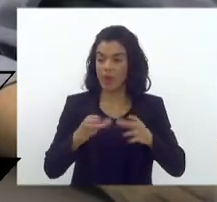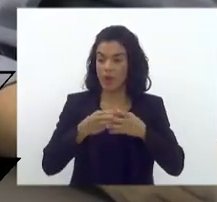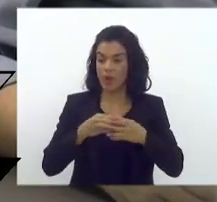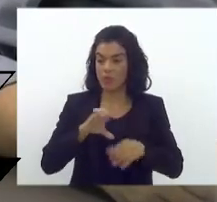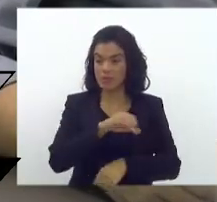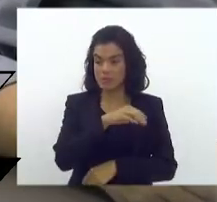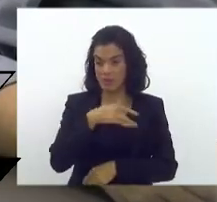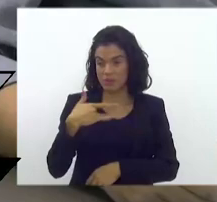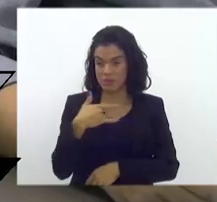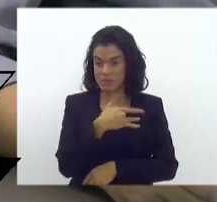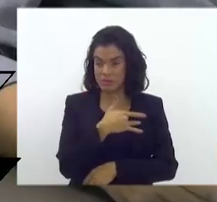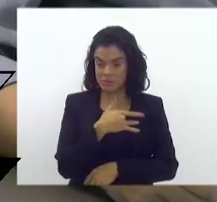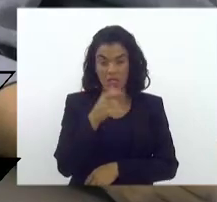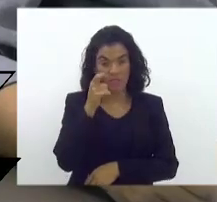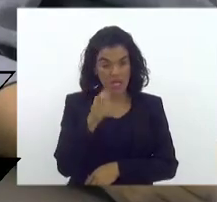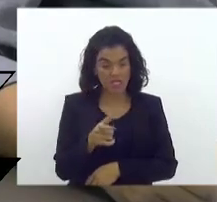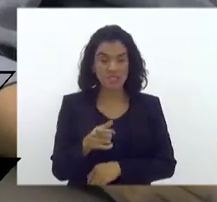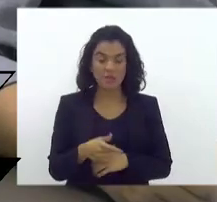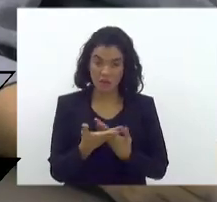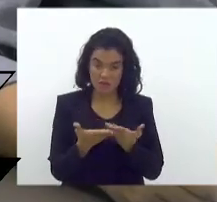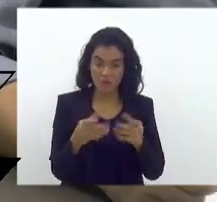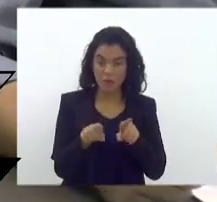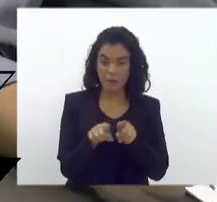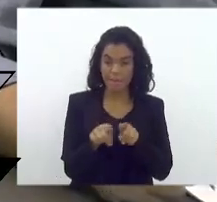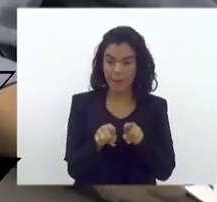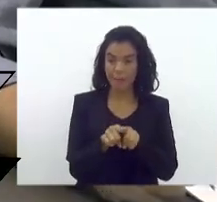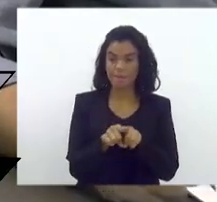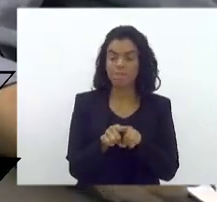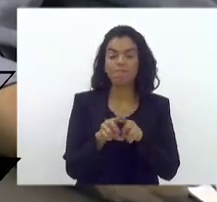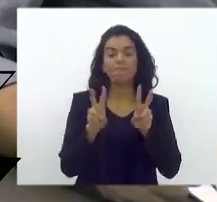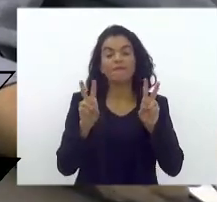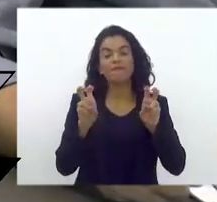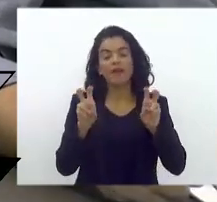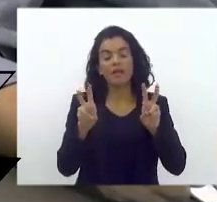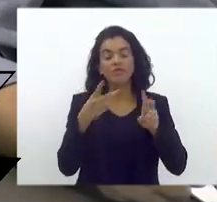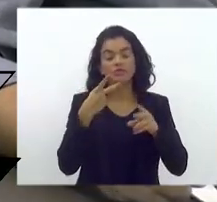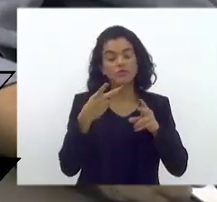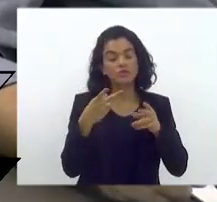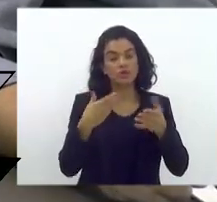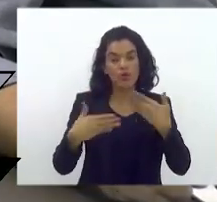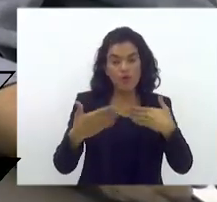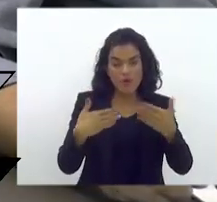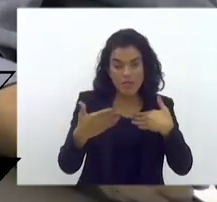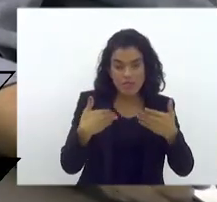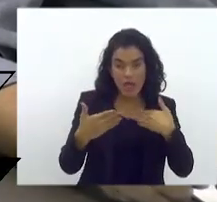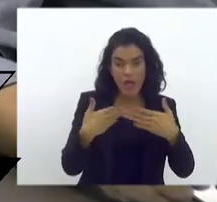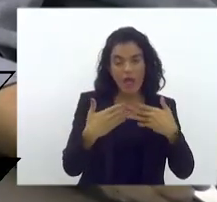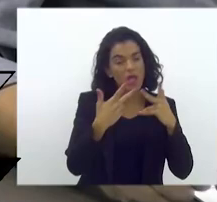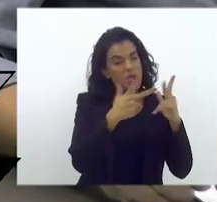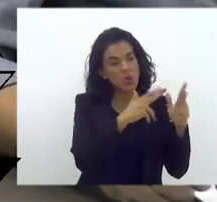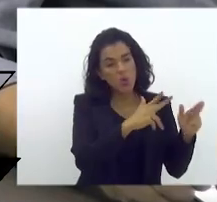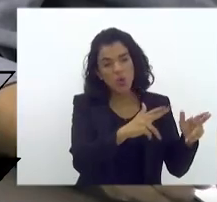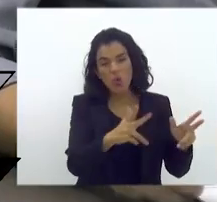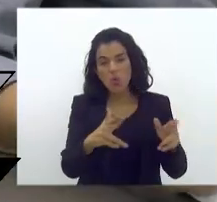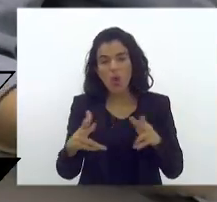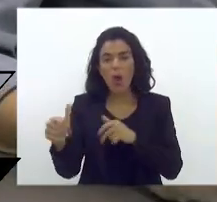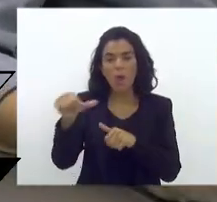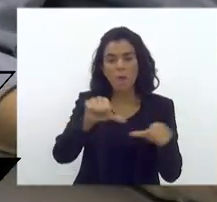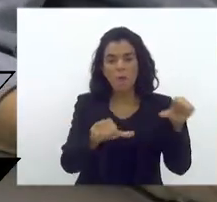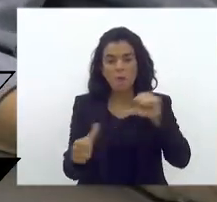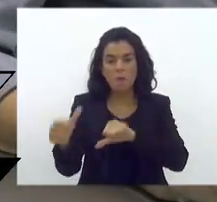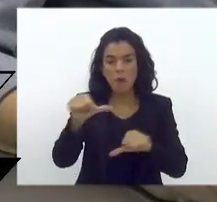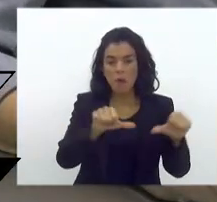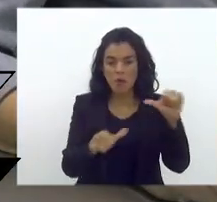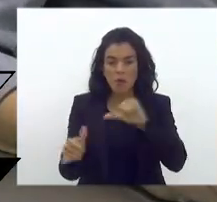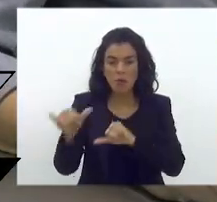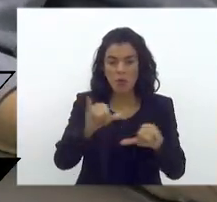ideia que me pareceu interessante, a Vossa Excelência também, de tratar esse assunto semelhante aos outros produtos que vão para o SUS, ou seja,